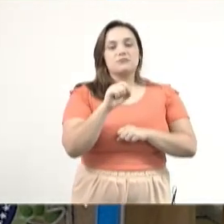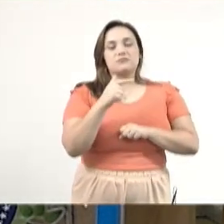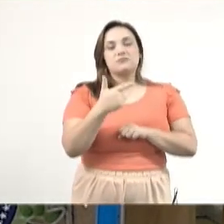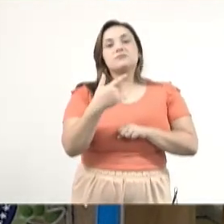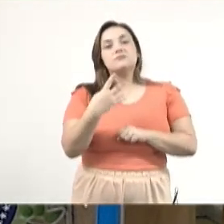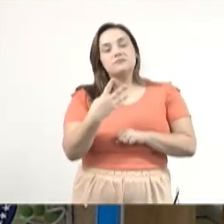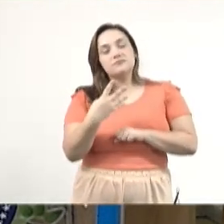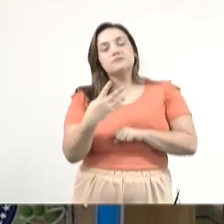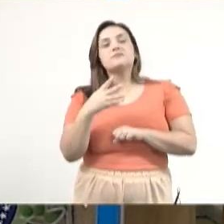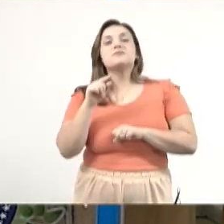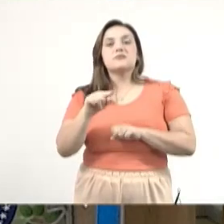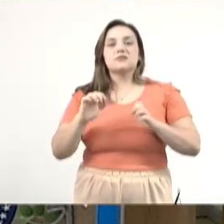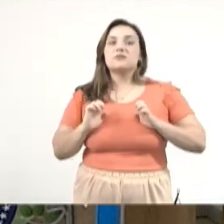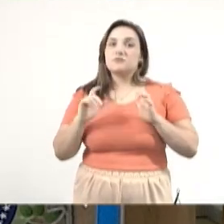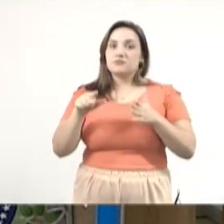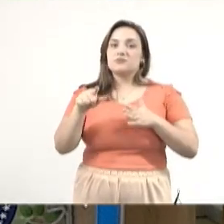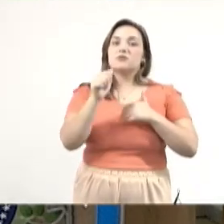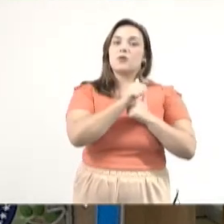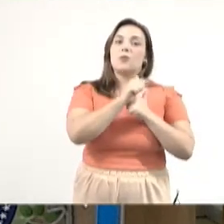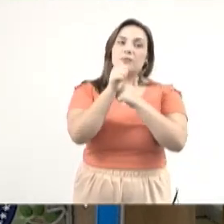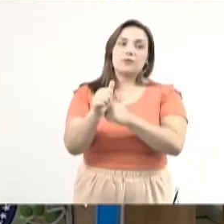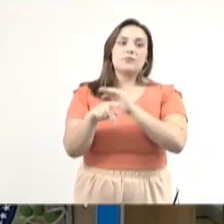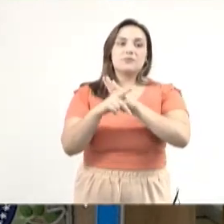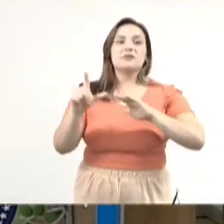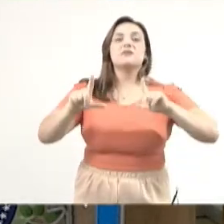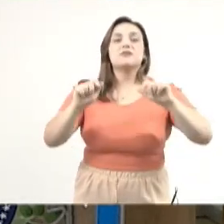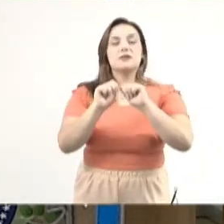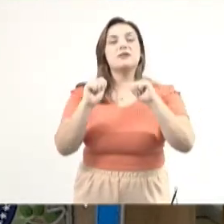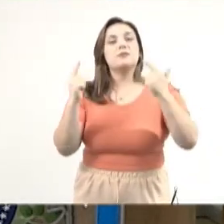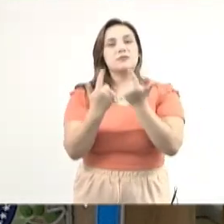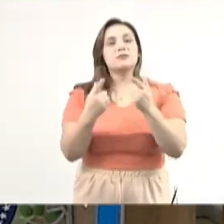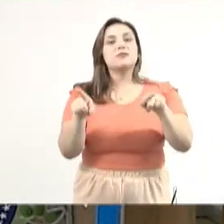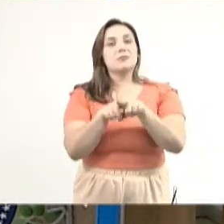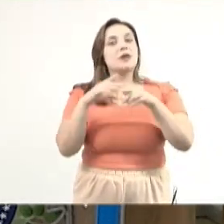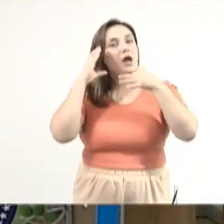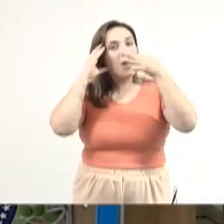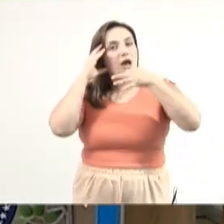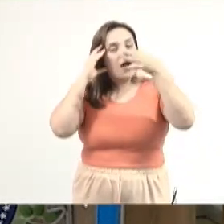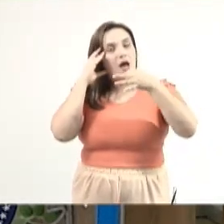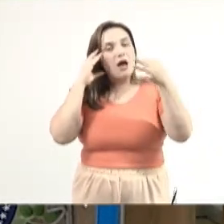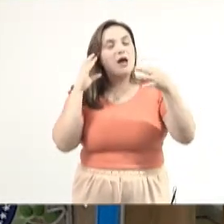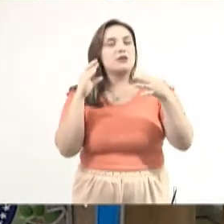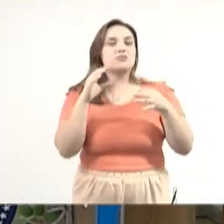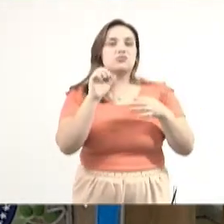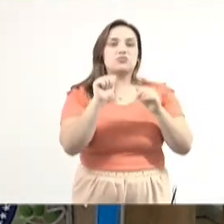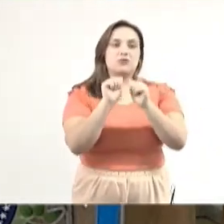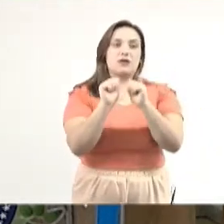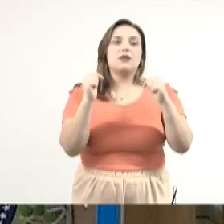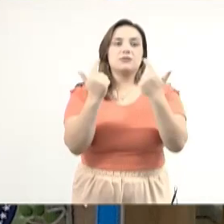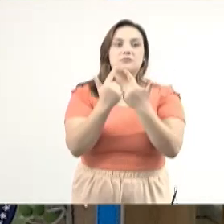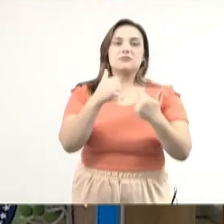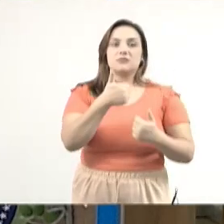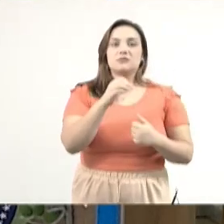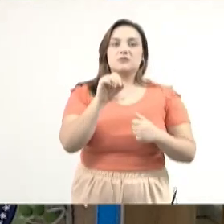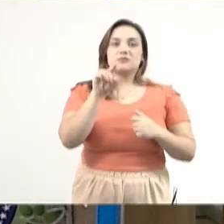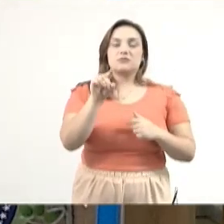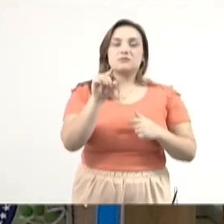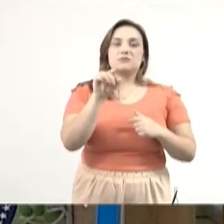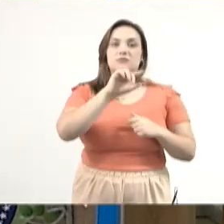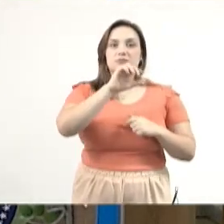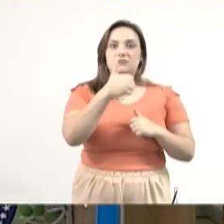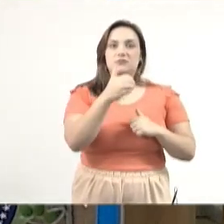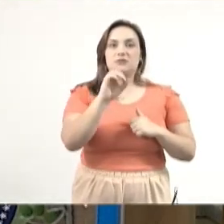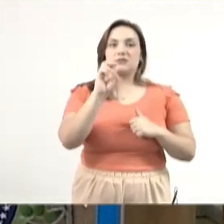2024. O evento vai ser transmitido ao vivo aqui pela TV Alemes, também pela Rádio Alemes 105,5 FM, a partir